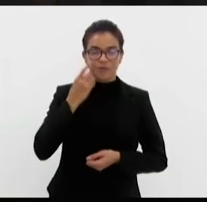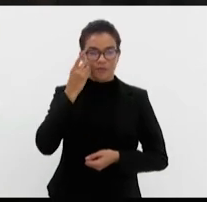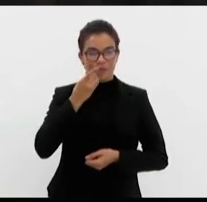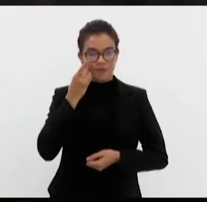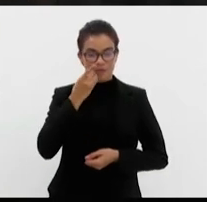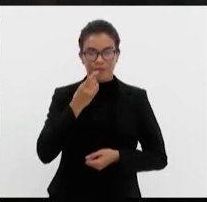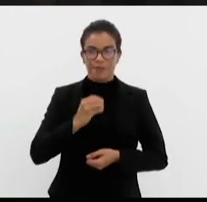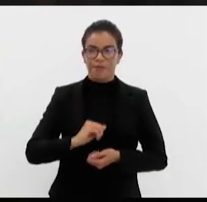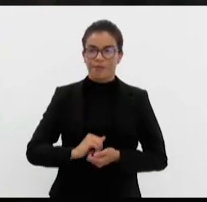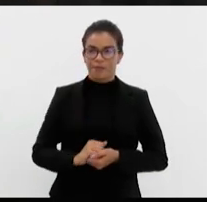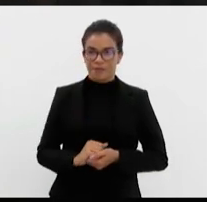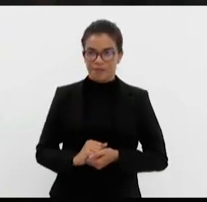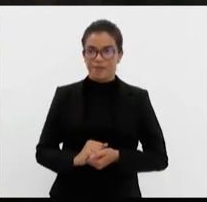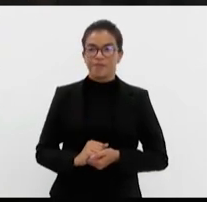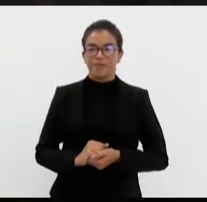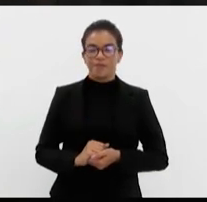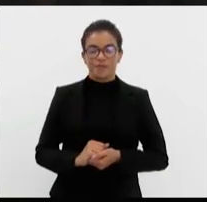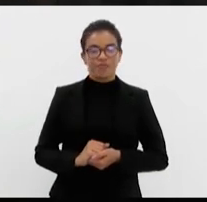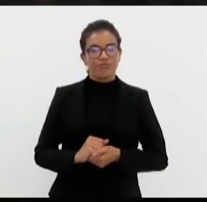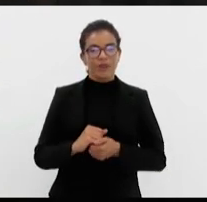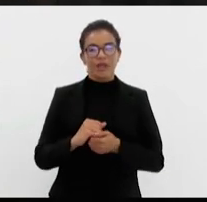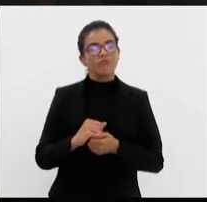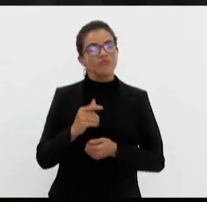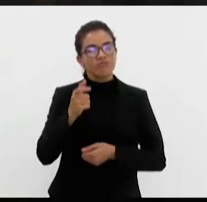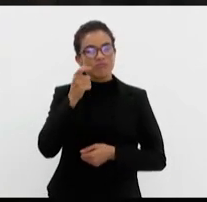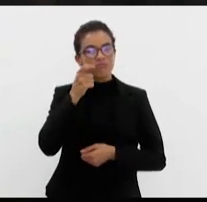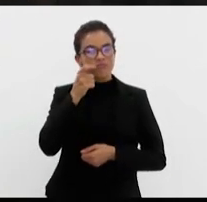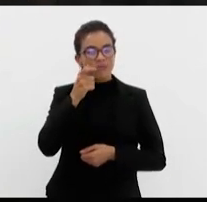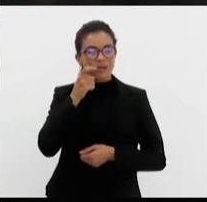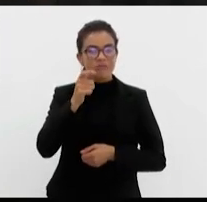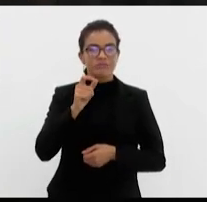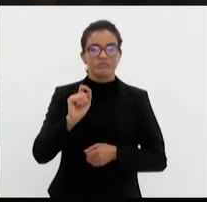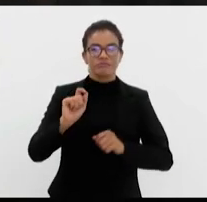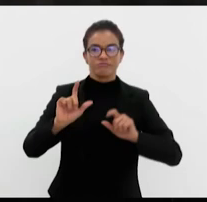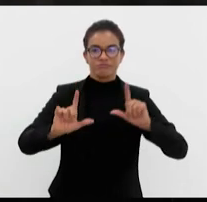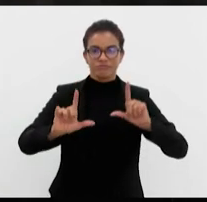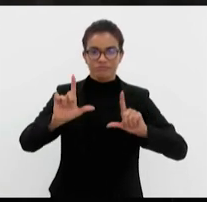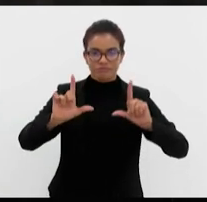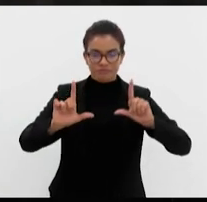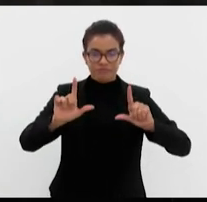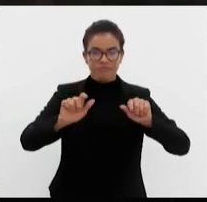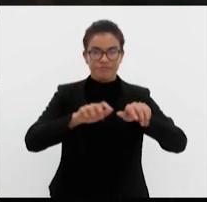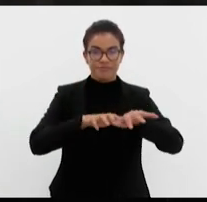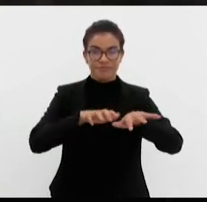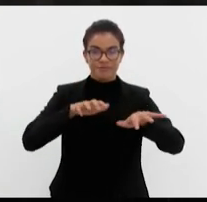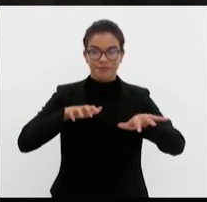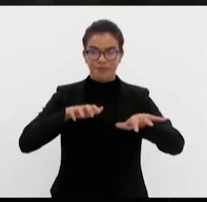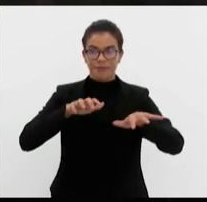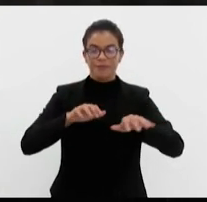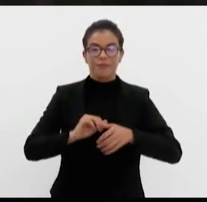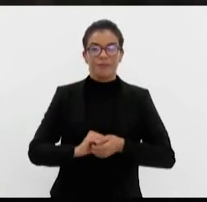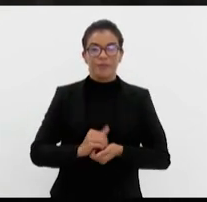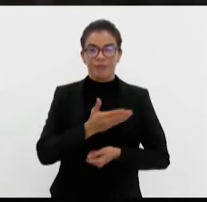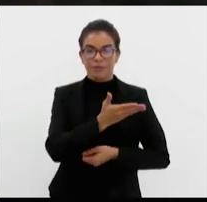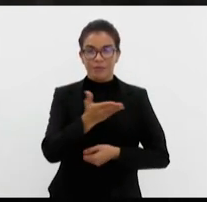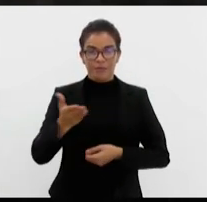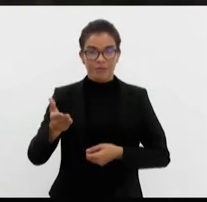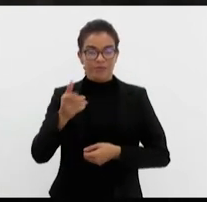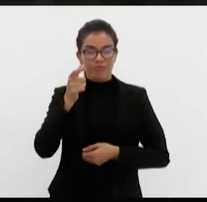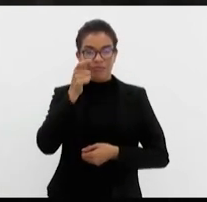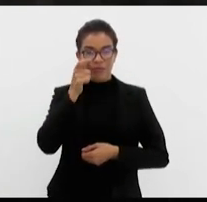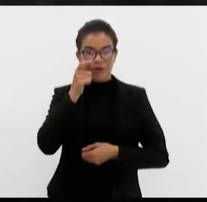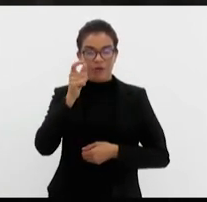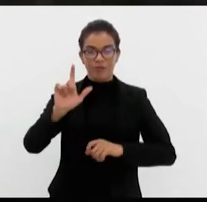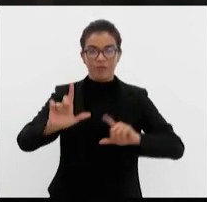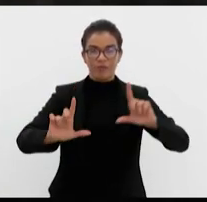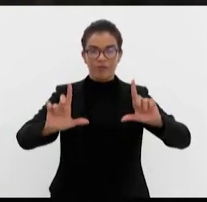deputados que nos assistem de forma remota, senhoras e senhores